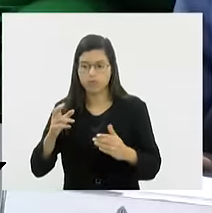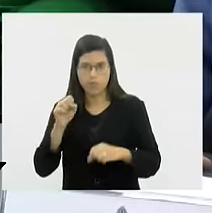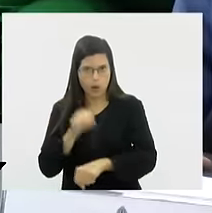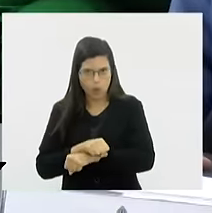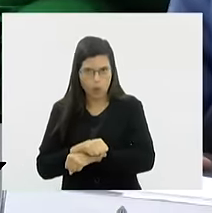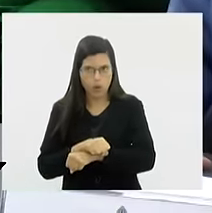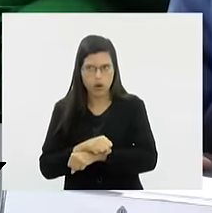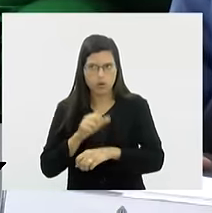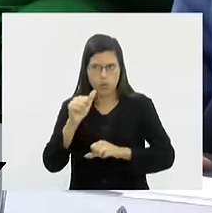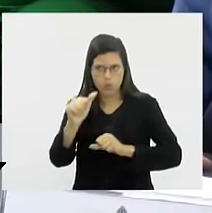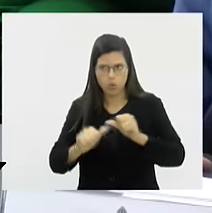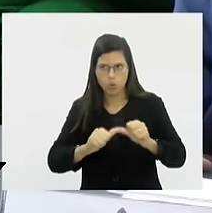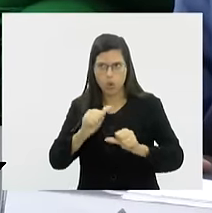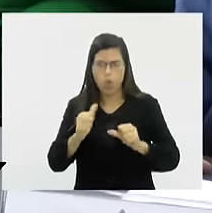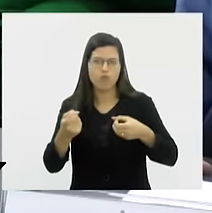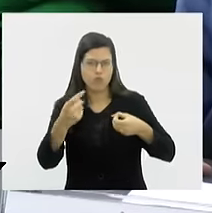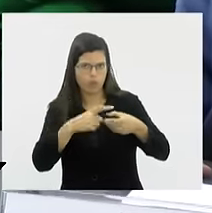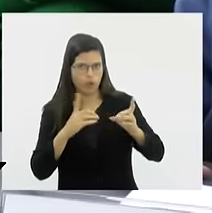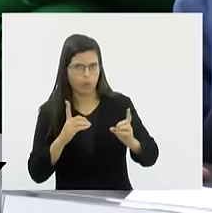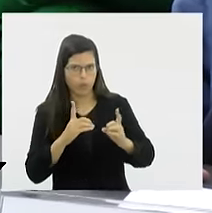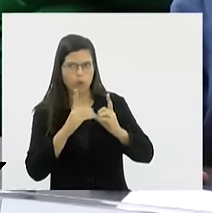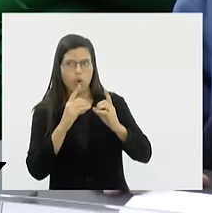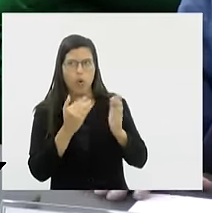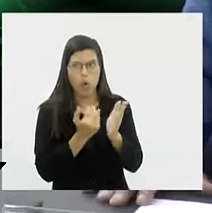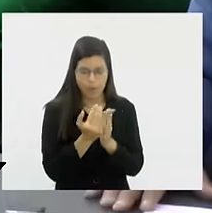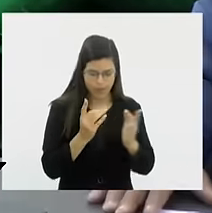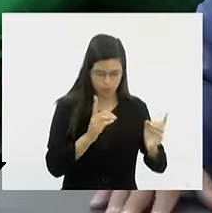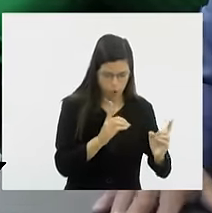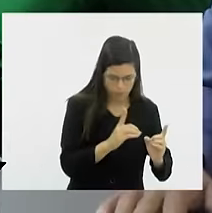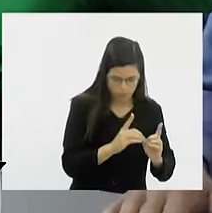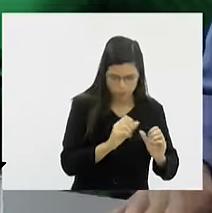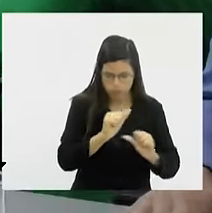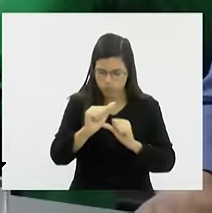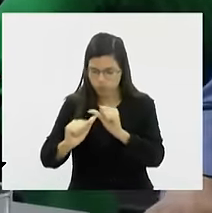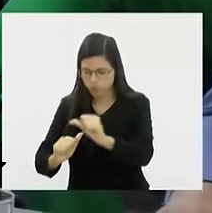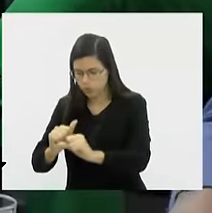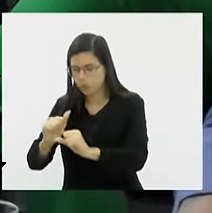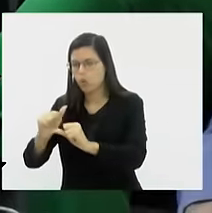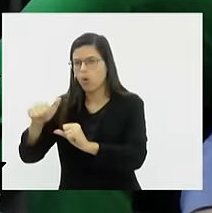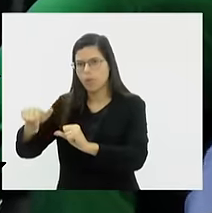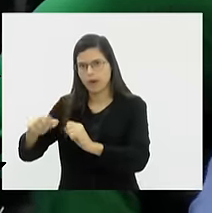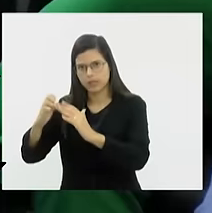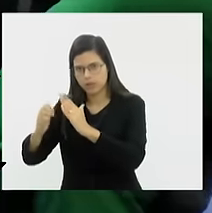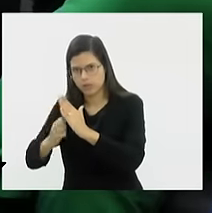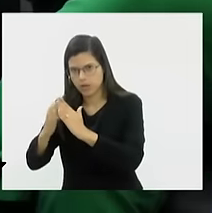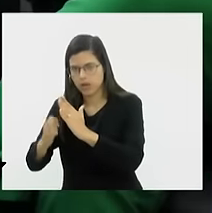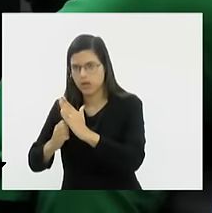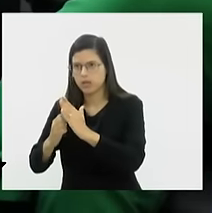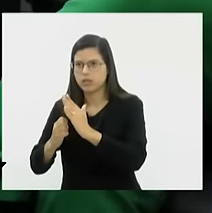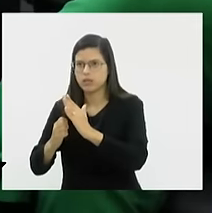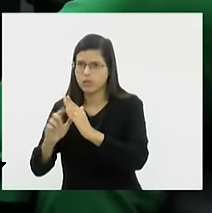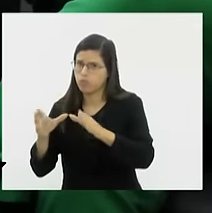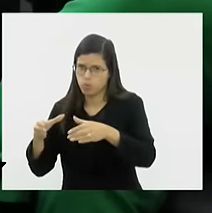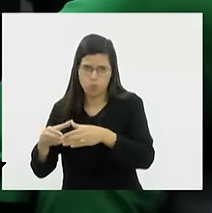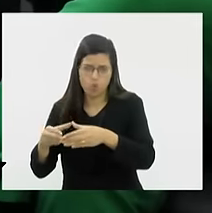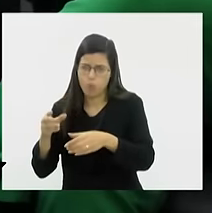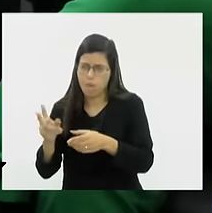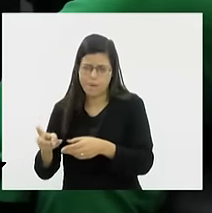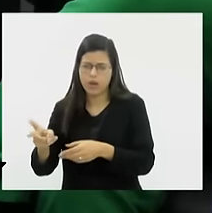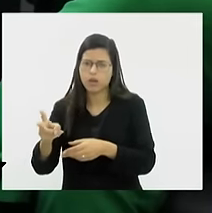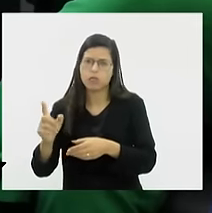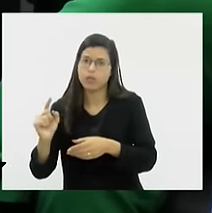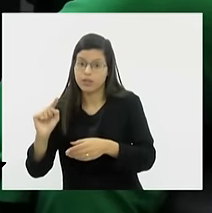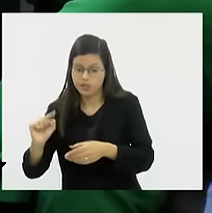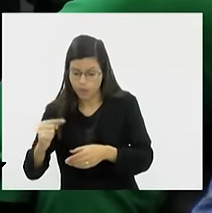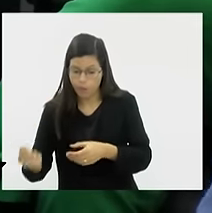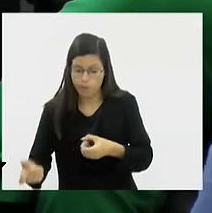Kissatur e agora voltou para a 1001. Começou com a 1001... foi para Kissatur, que era o mesmo grupo, e depois voltou para 1001.